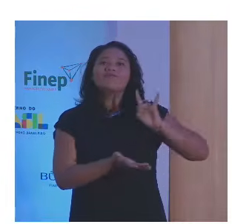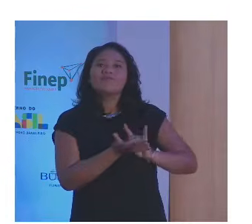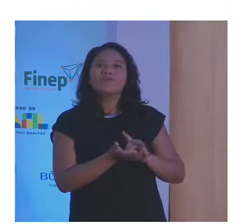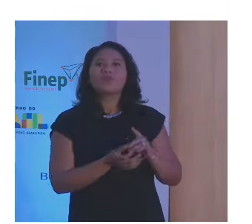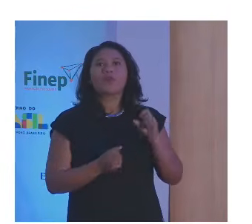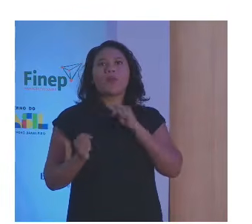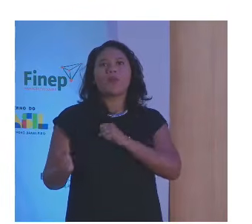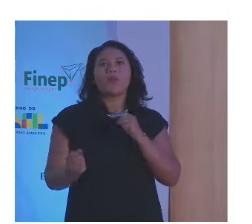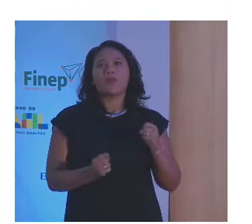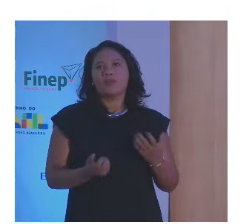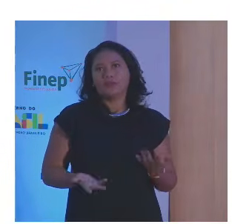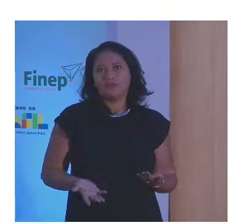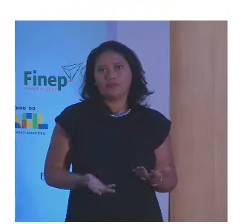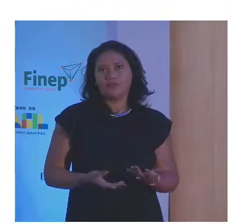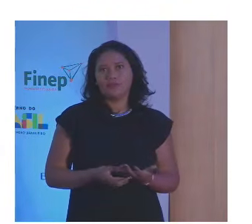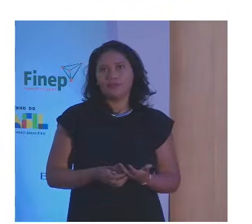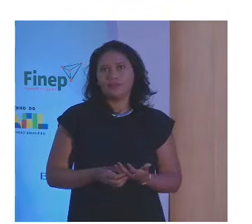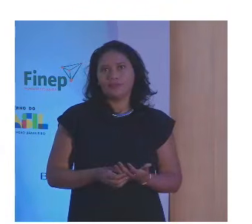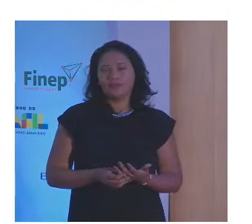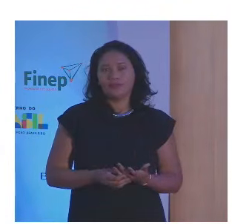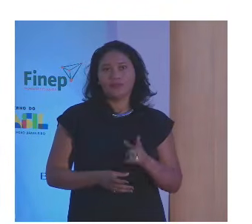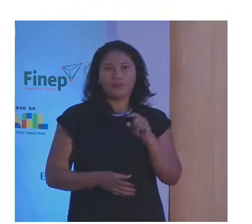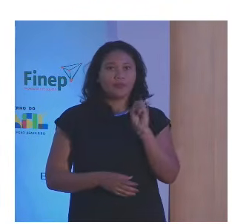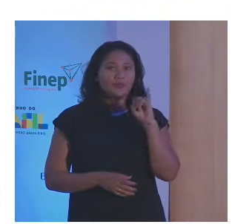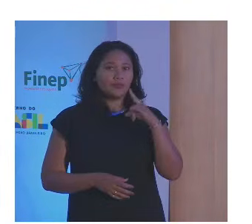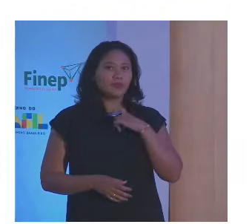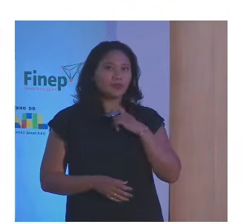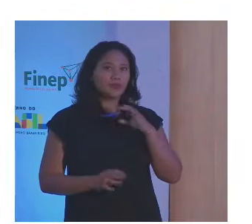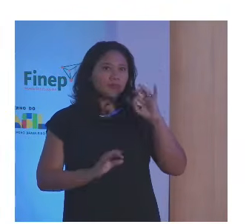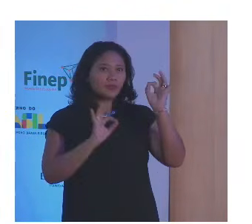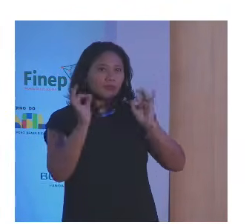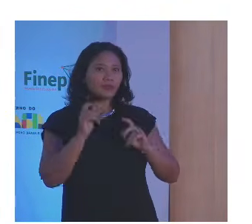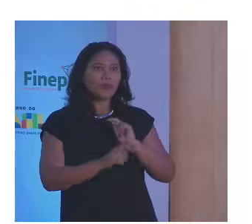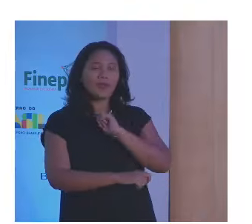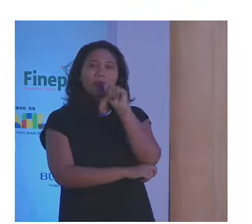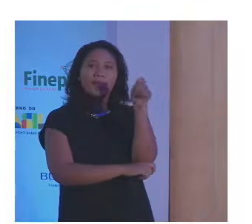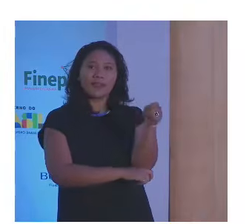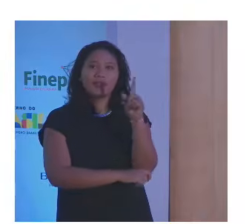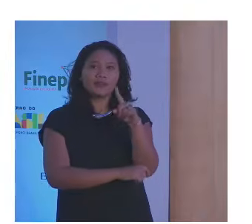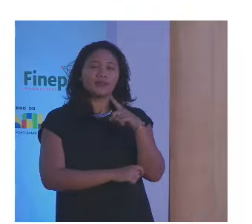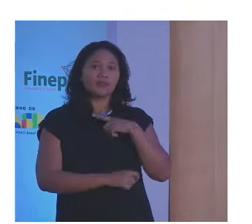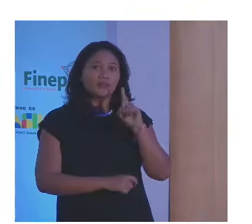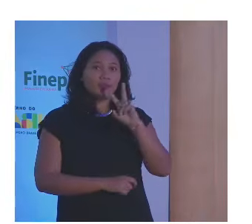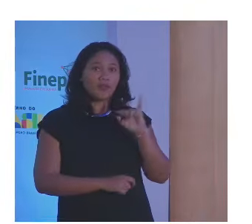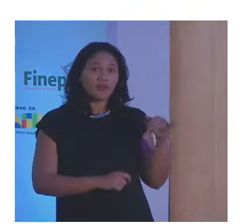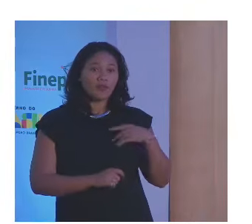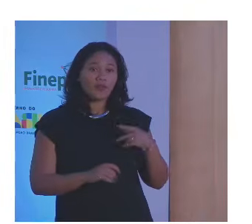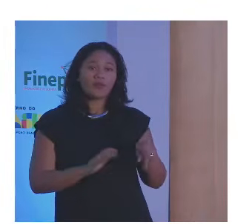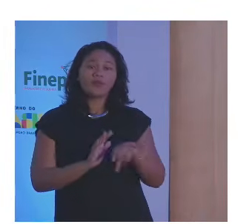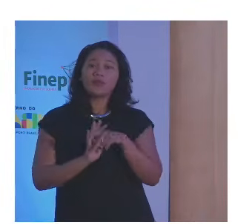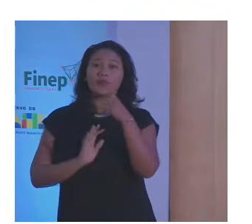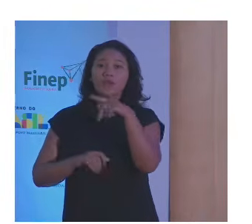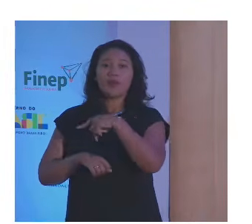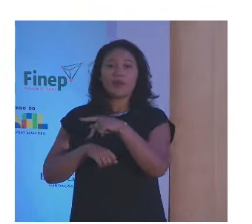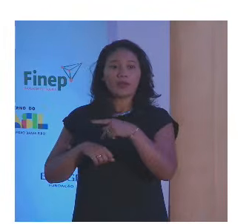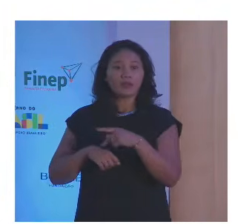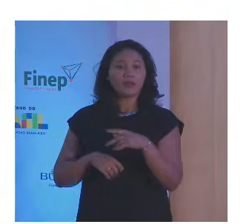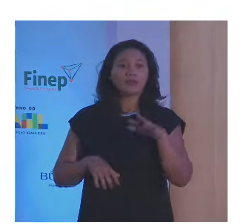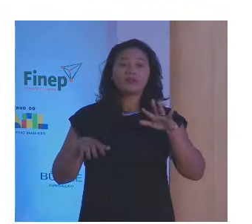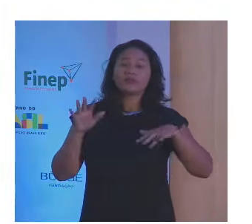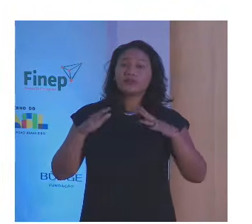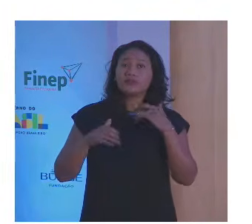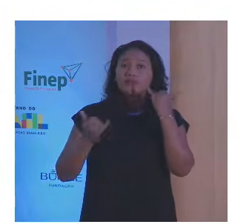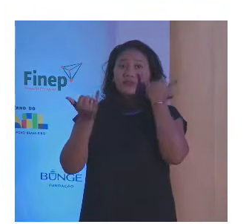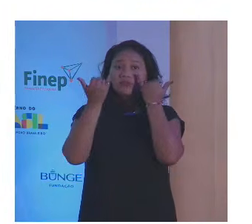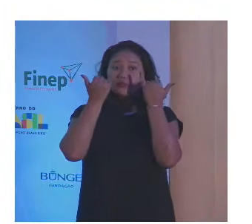fato, um poder brando. Então, se você tem, por exemplo, uma organização regional de pesca que vai determinar a cota do seu país para pesca, dependendo do